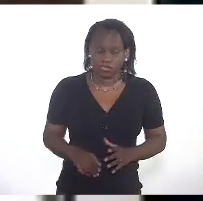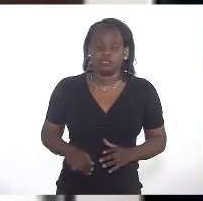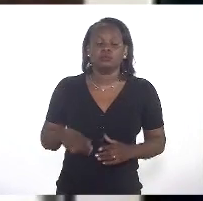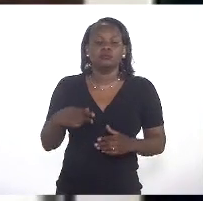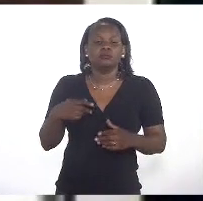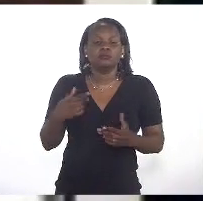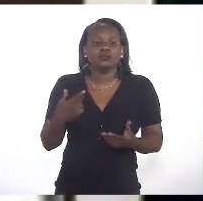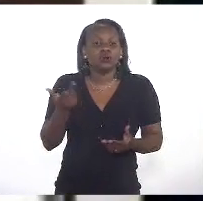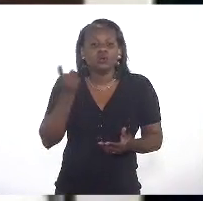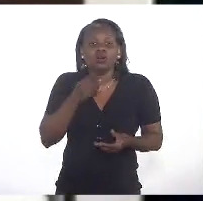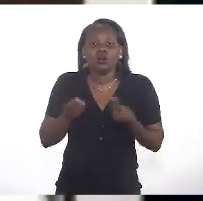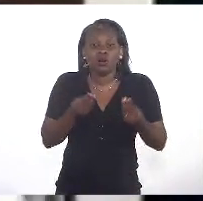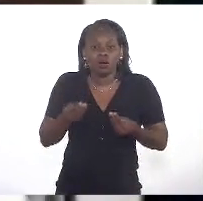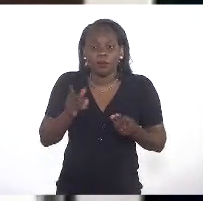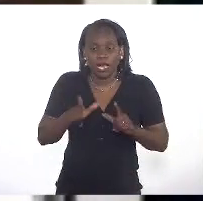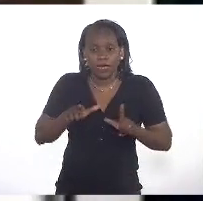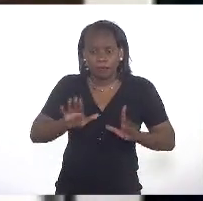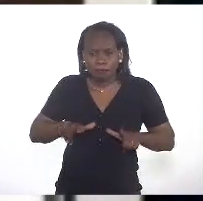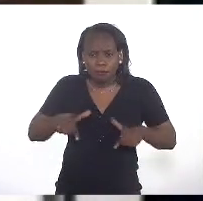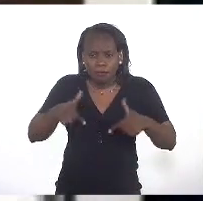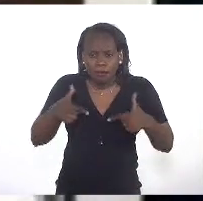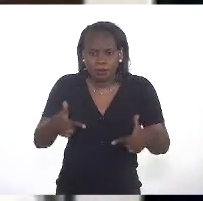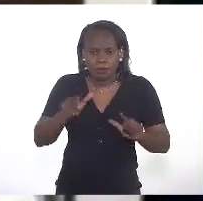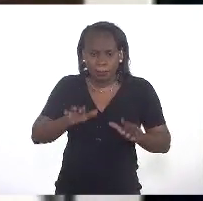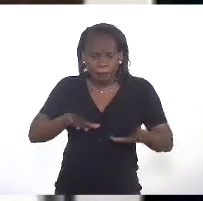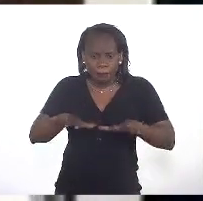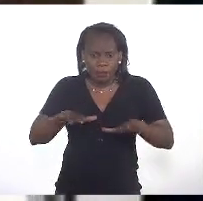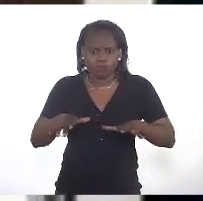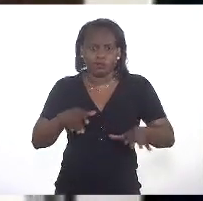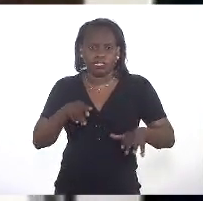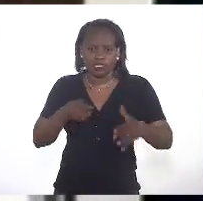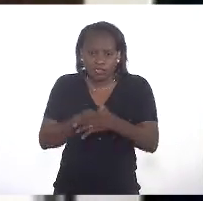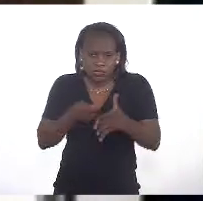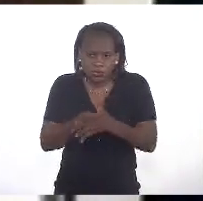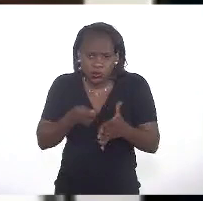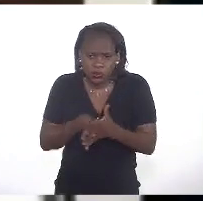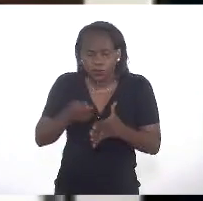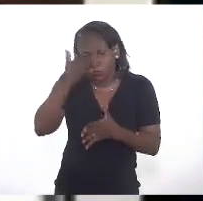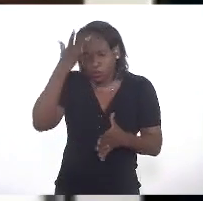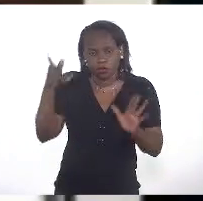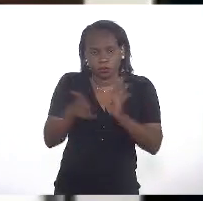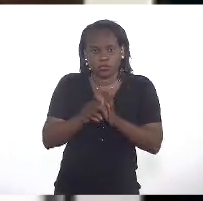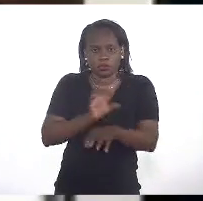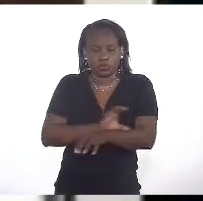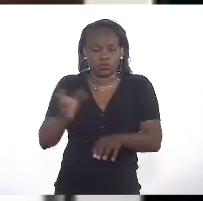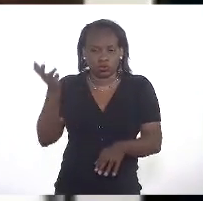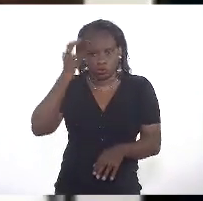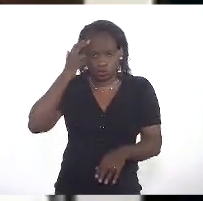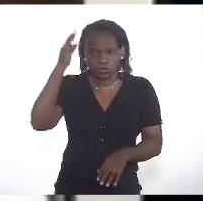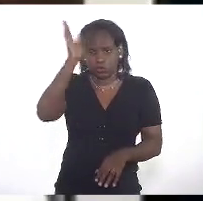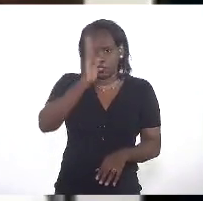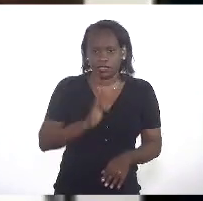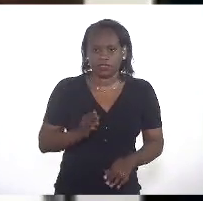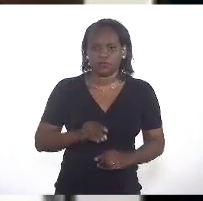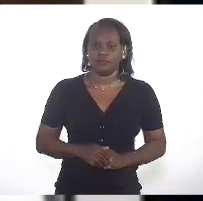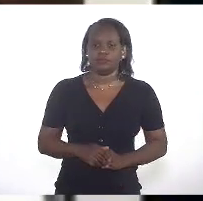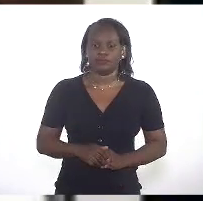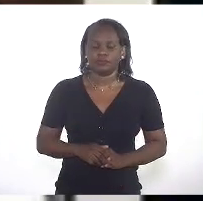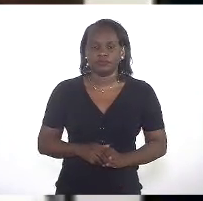fruto de uma grande mobilização, como eu já falei, dos fazedores de cultura deste país.